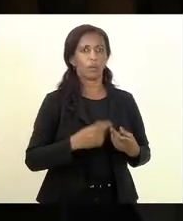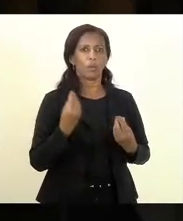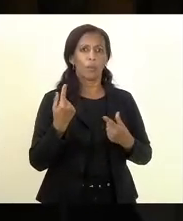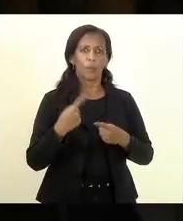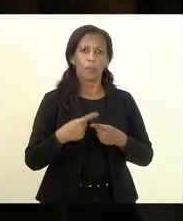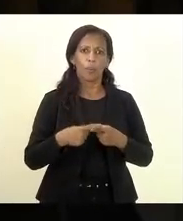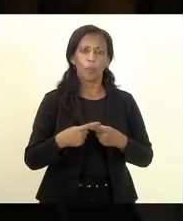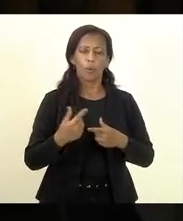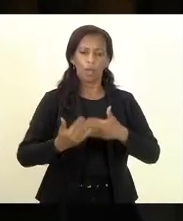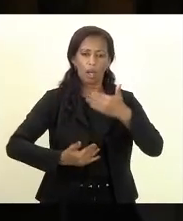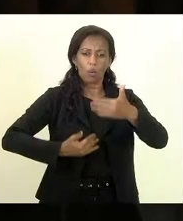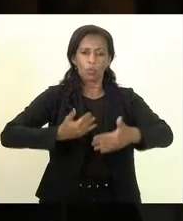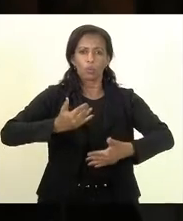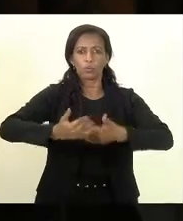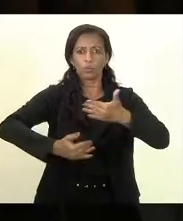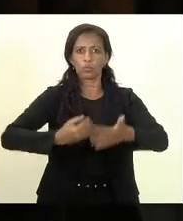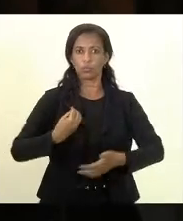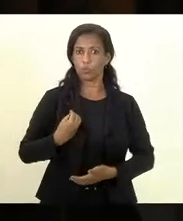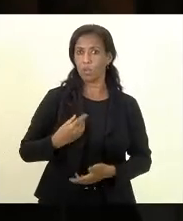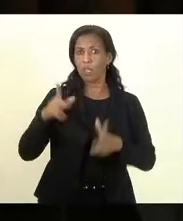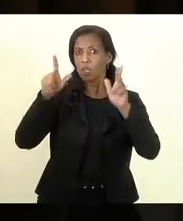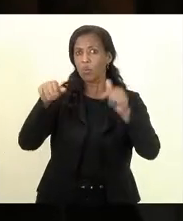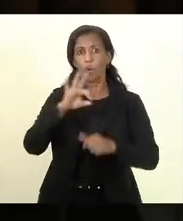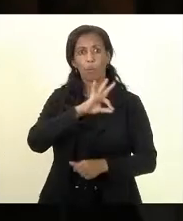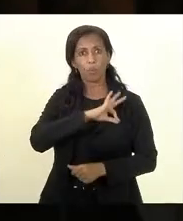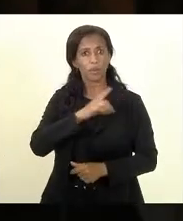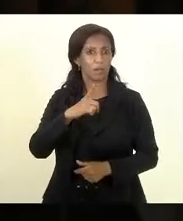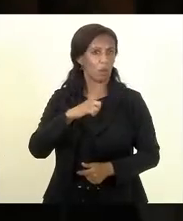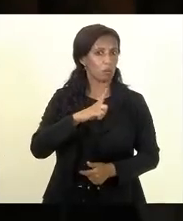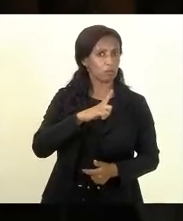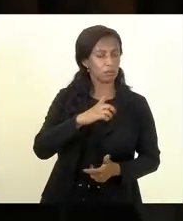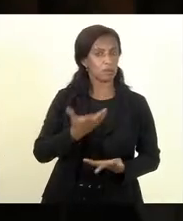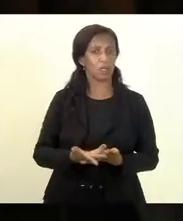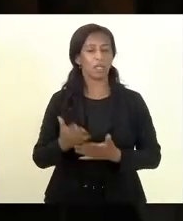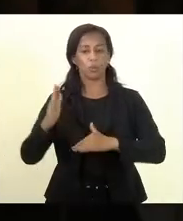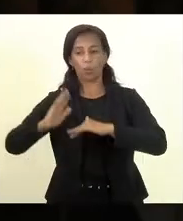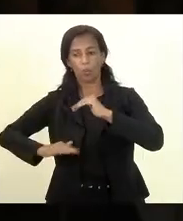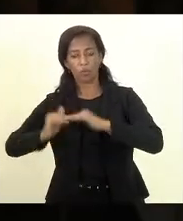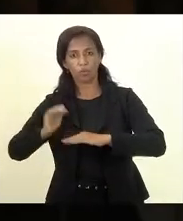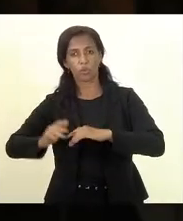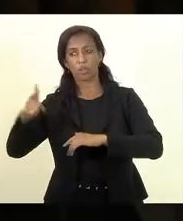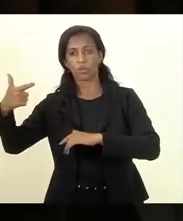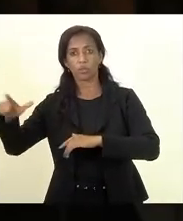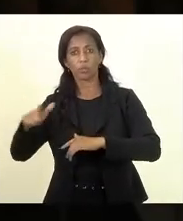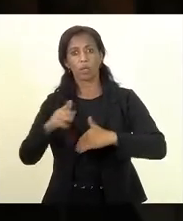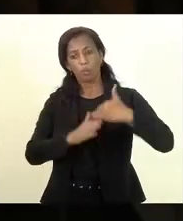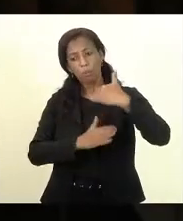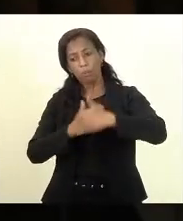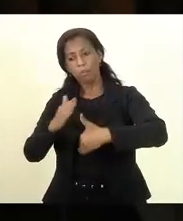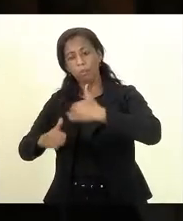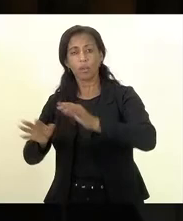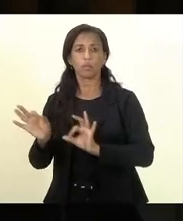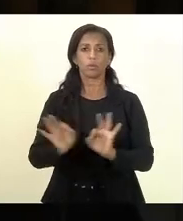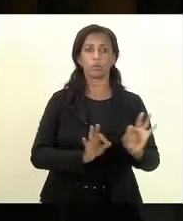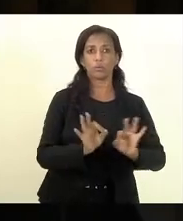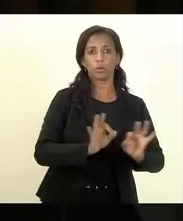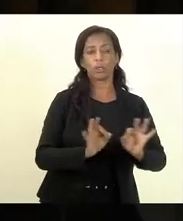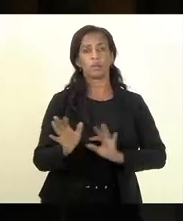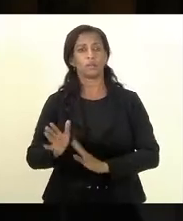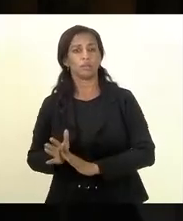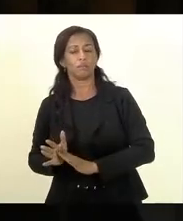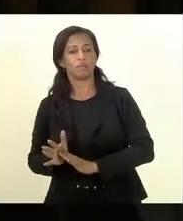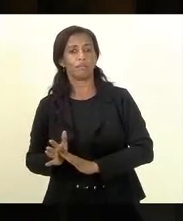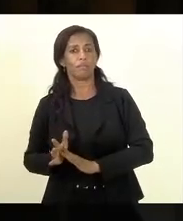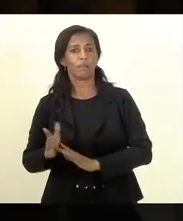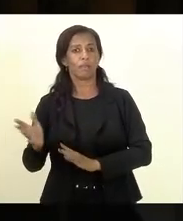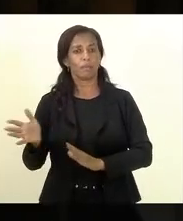podem ter, ao longo de uma trajetória, como os policiais têm, como outros profissionais de outras áreas têm, ter uma carreira para se organizar, para se planejar, para